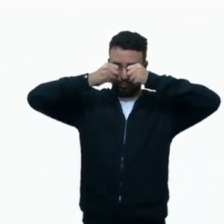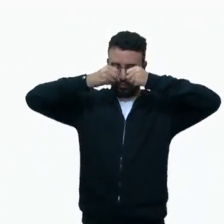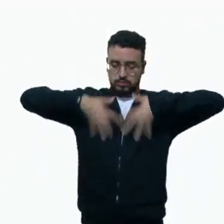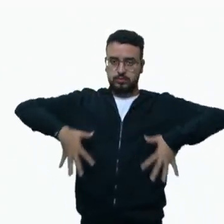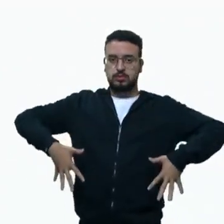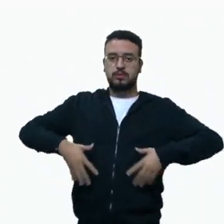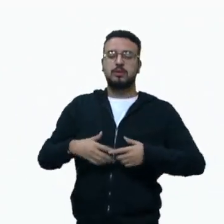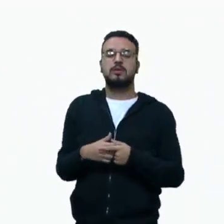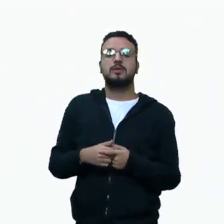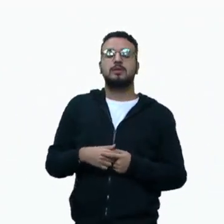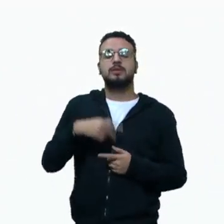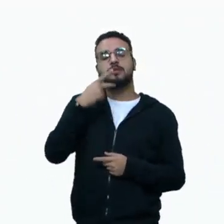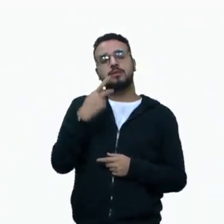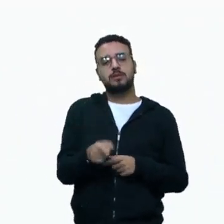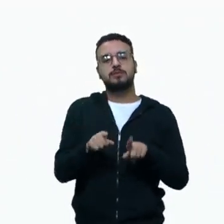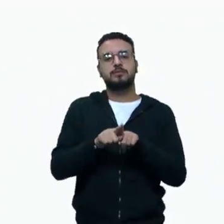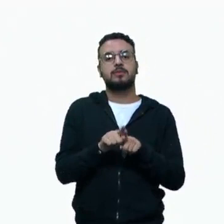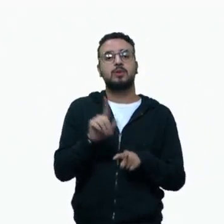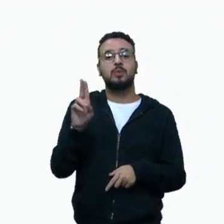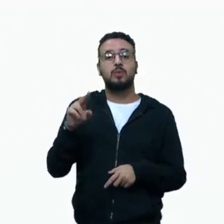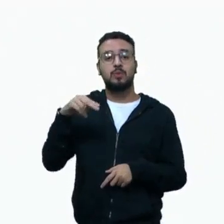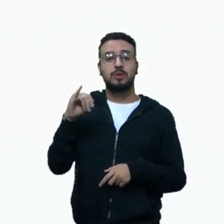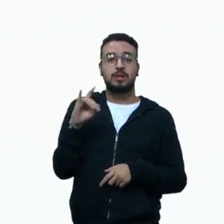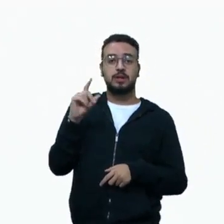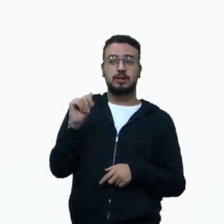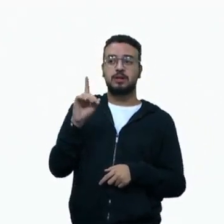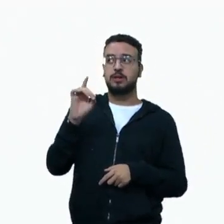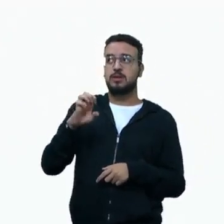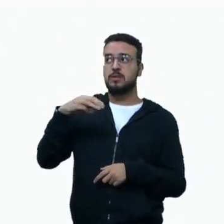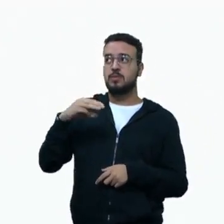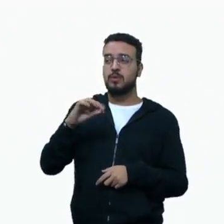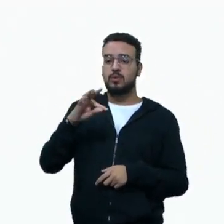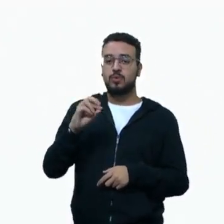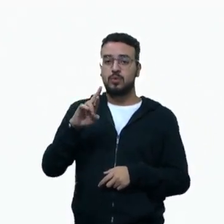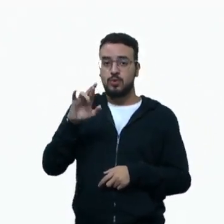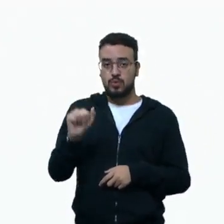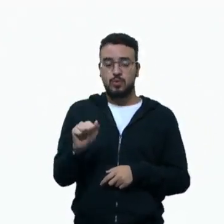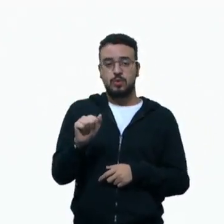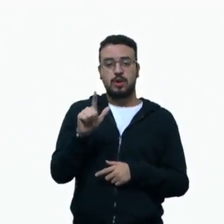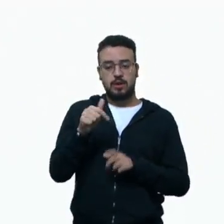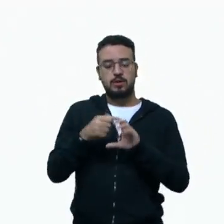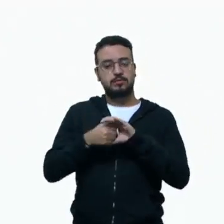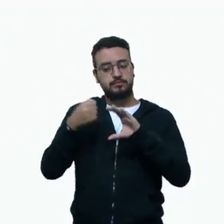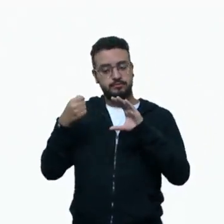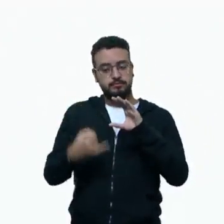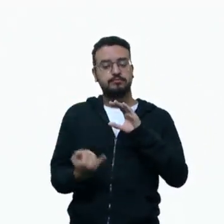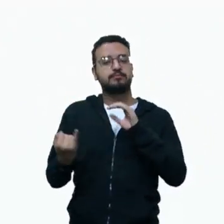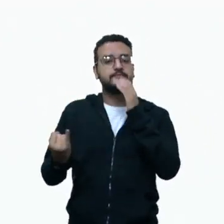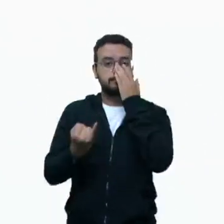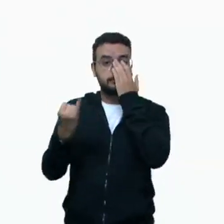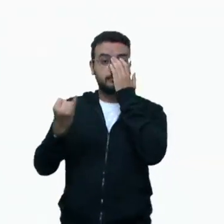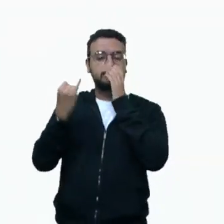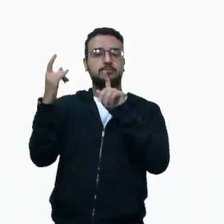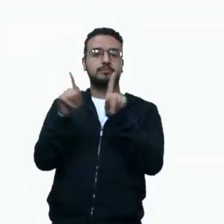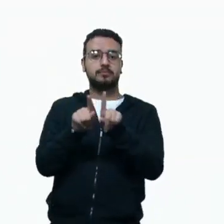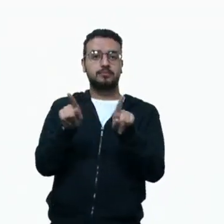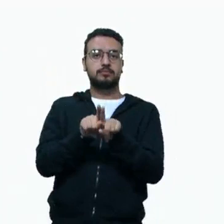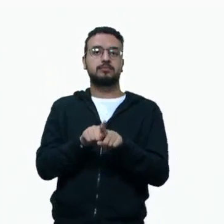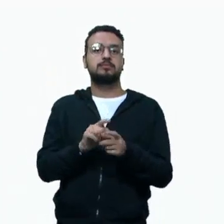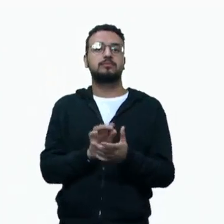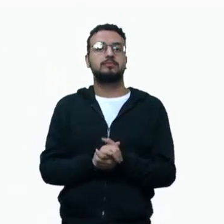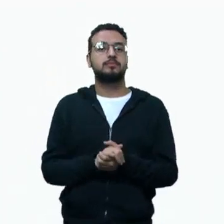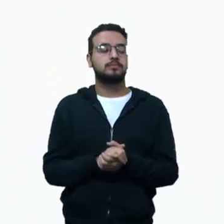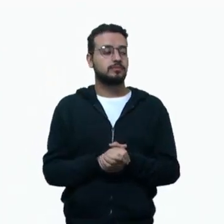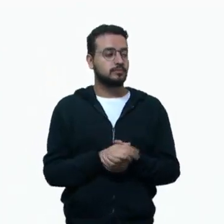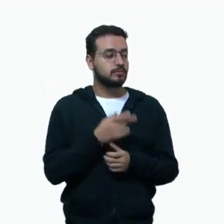tá? Falei da unidade motora, né, uma característica importantíssima também, e